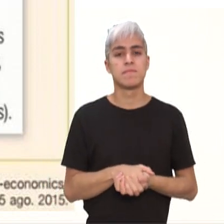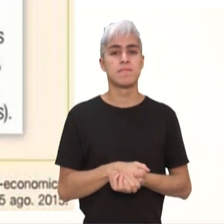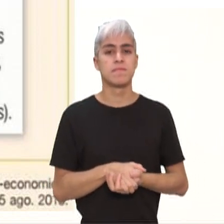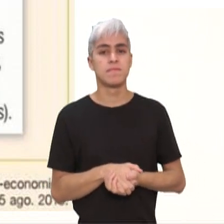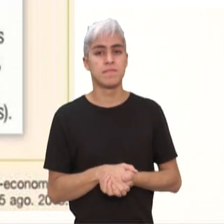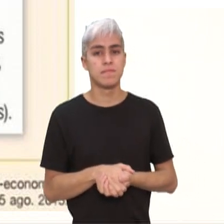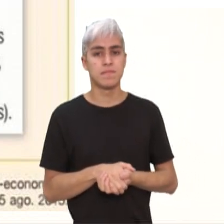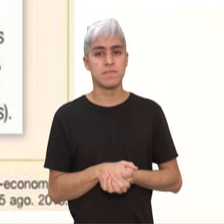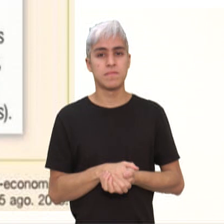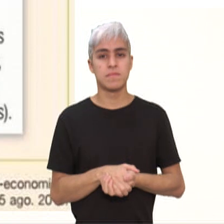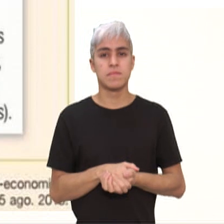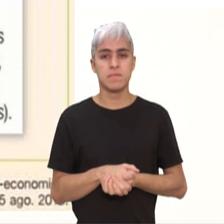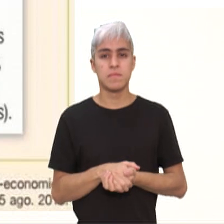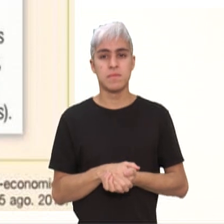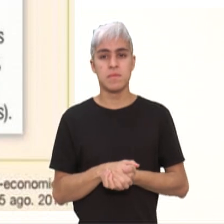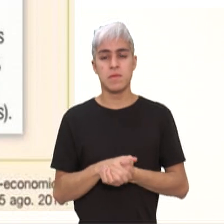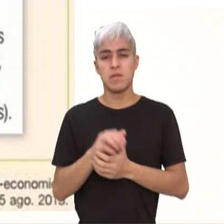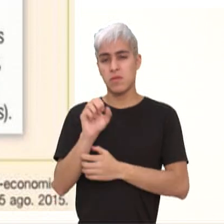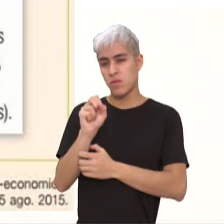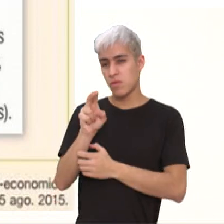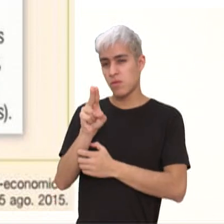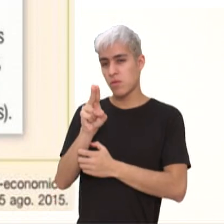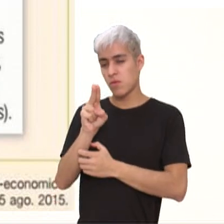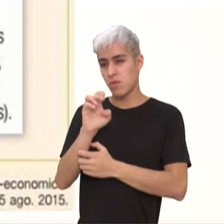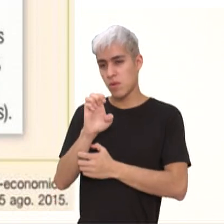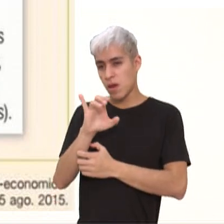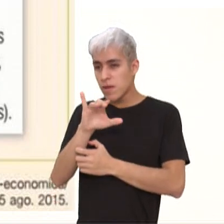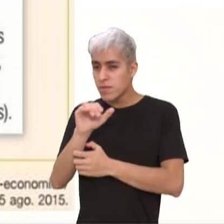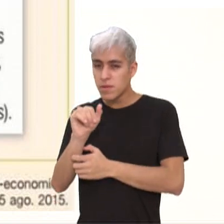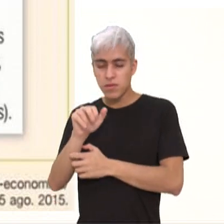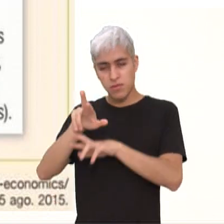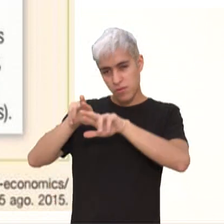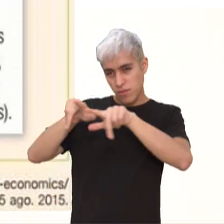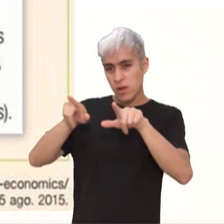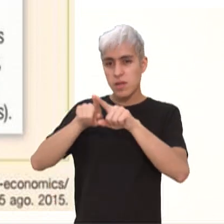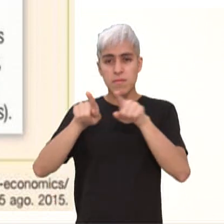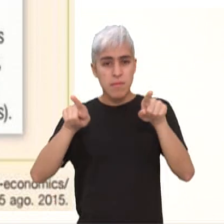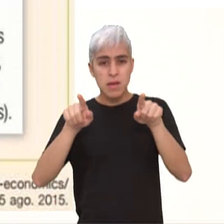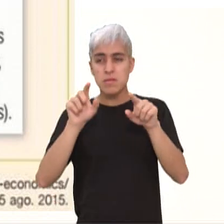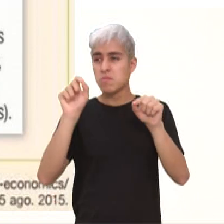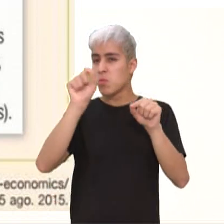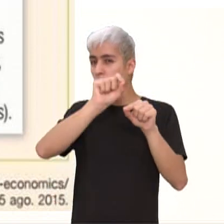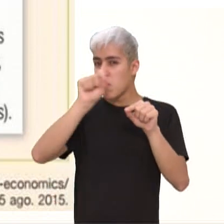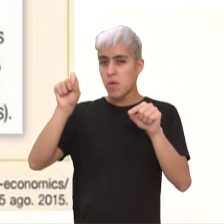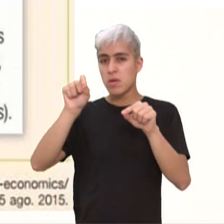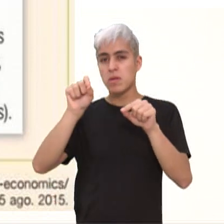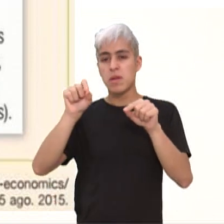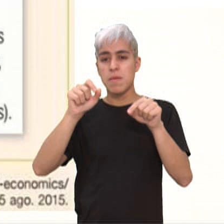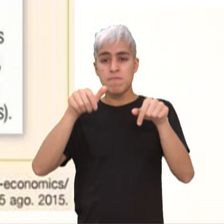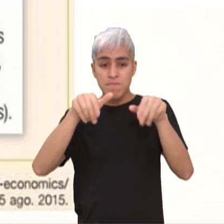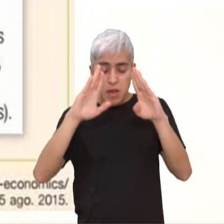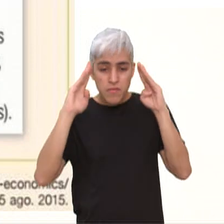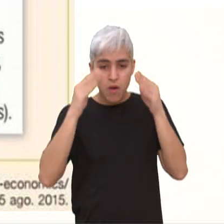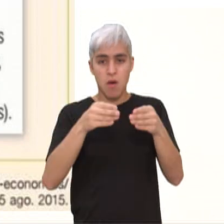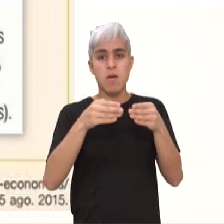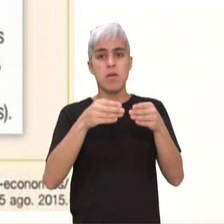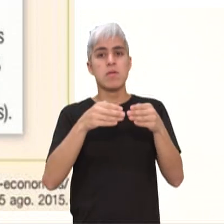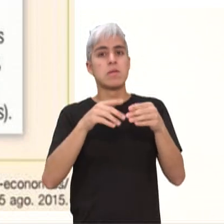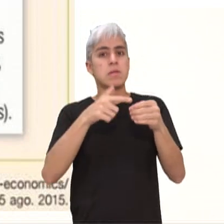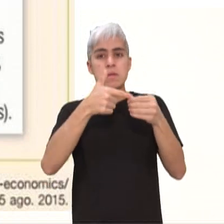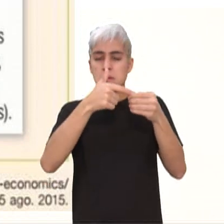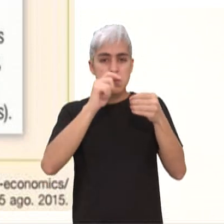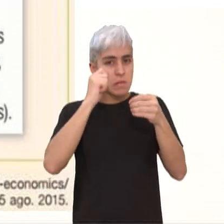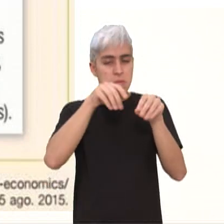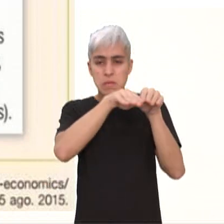com exceção um pouco da Suécia, com um nível de matriz petrolífera praticamente